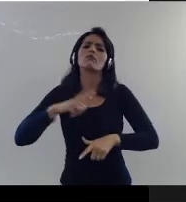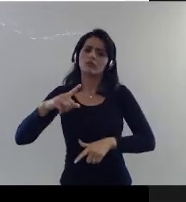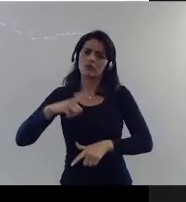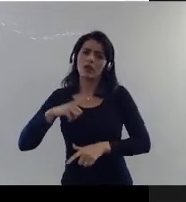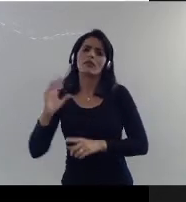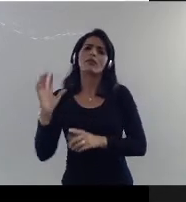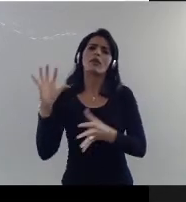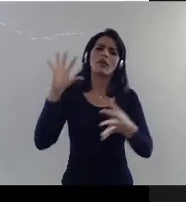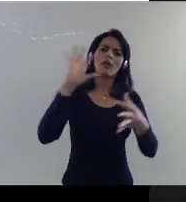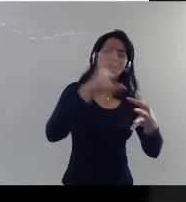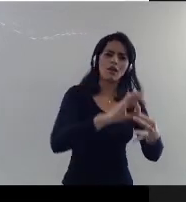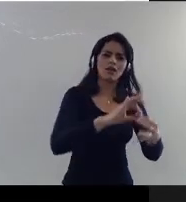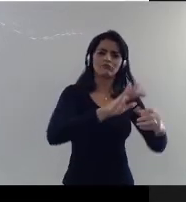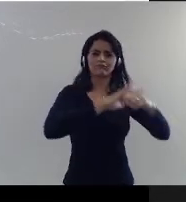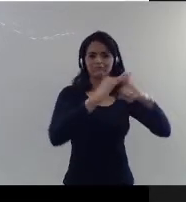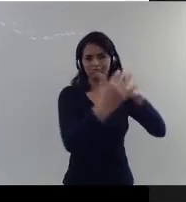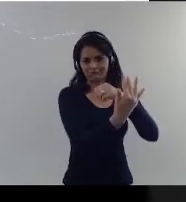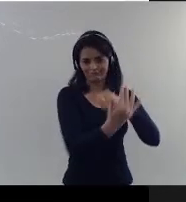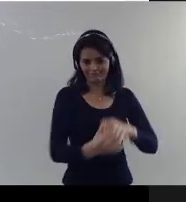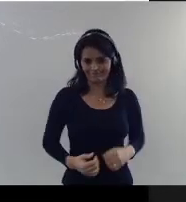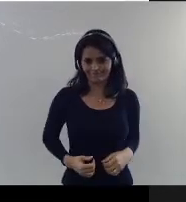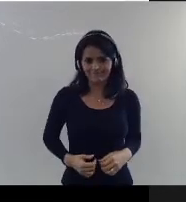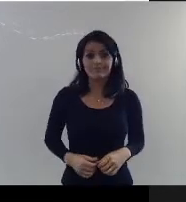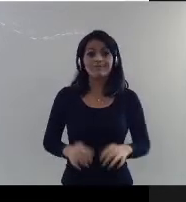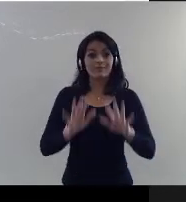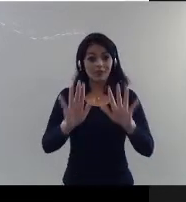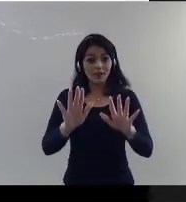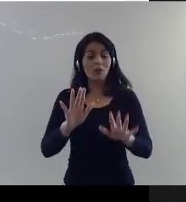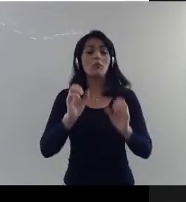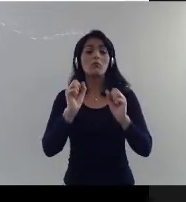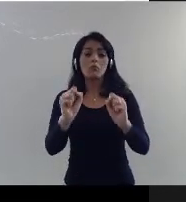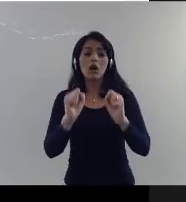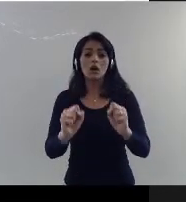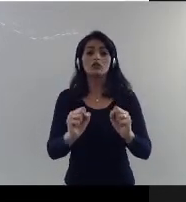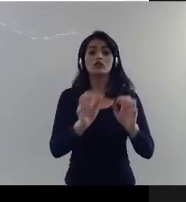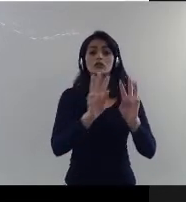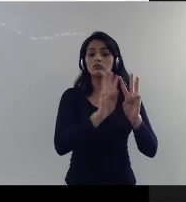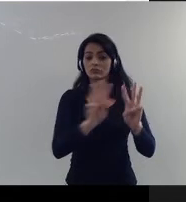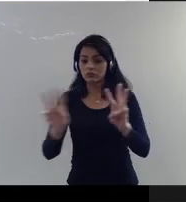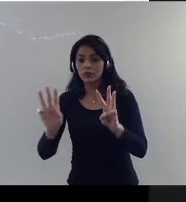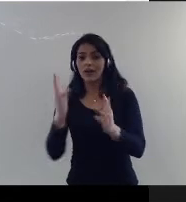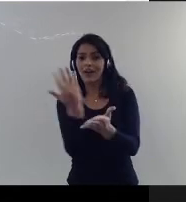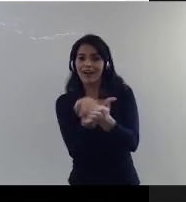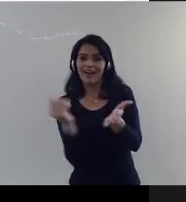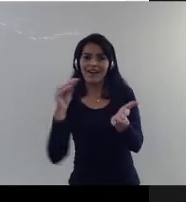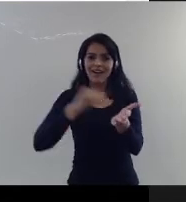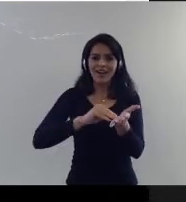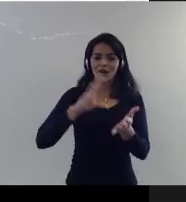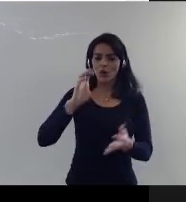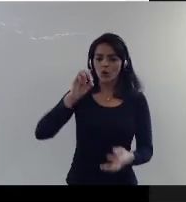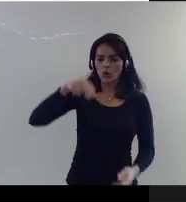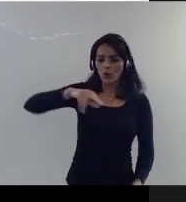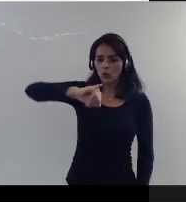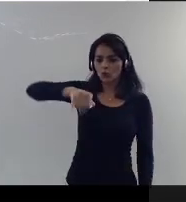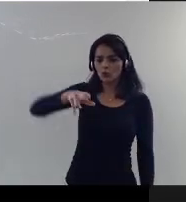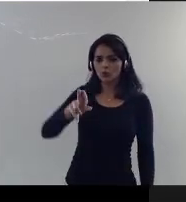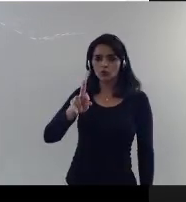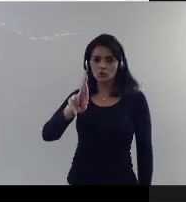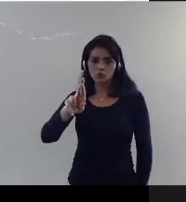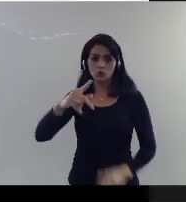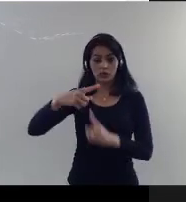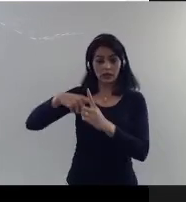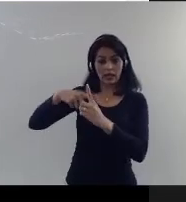indiretamente, se relacionam com a pandemia, né? Então, você pode entrar a qualquer momento no aplicativo, se procurar Conjur, Termômetro,